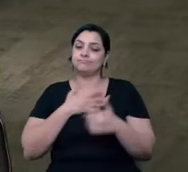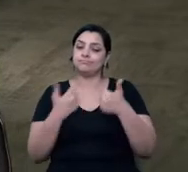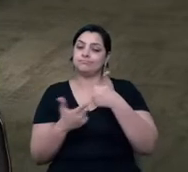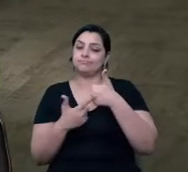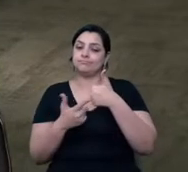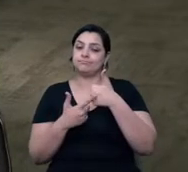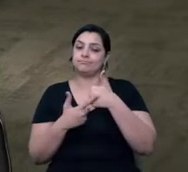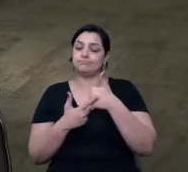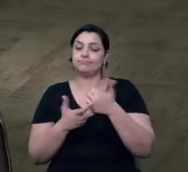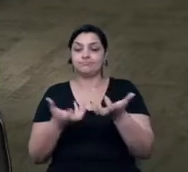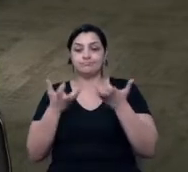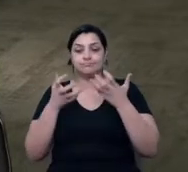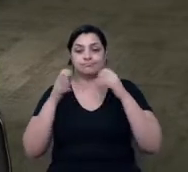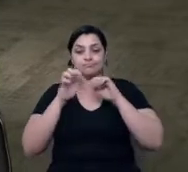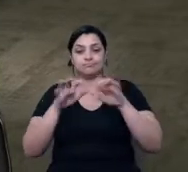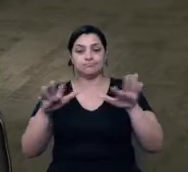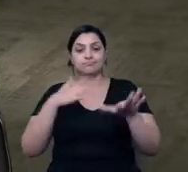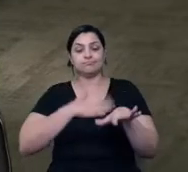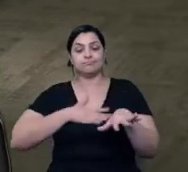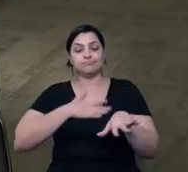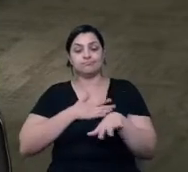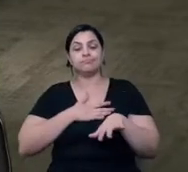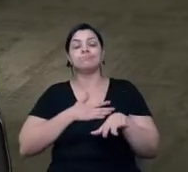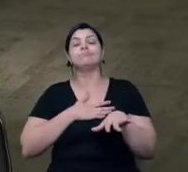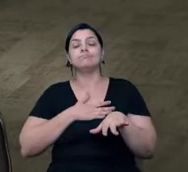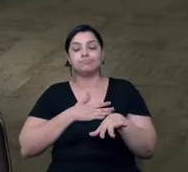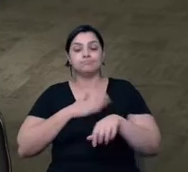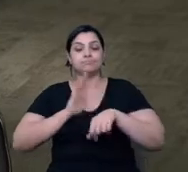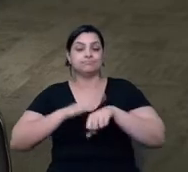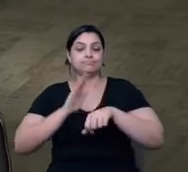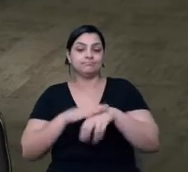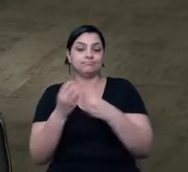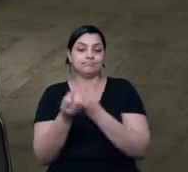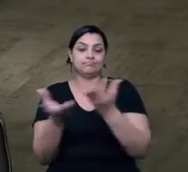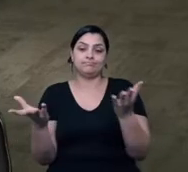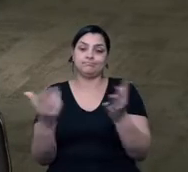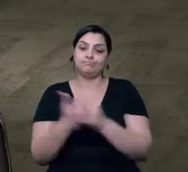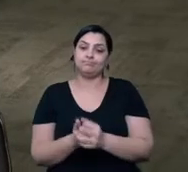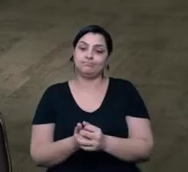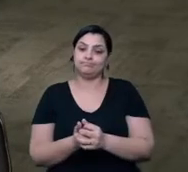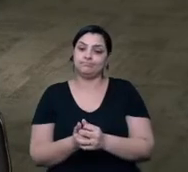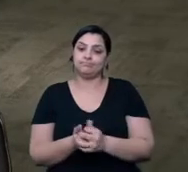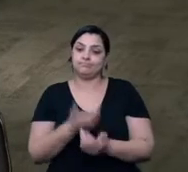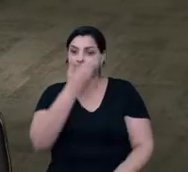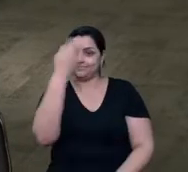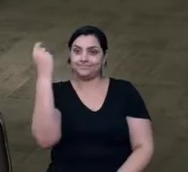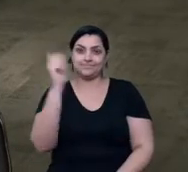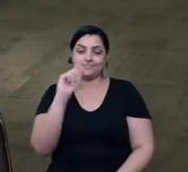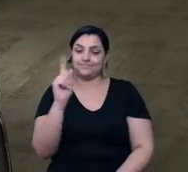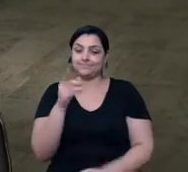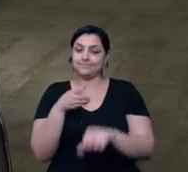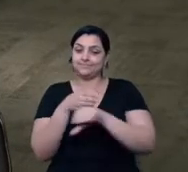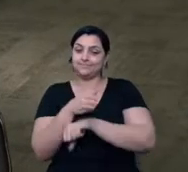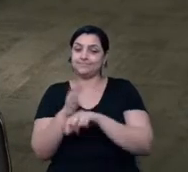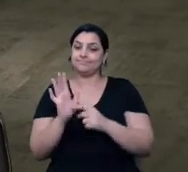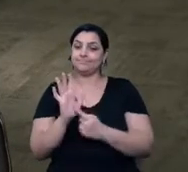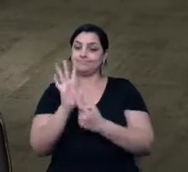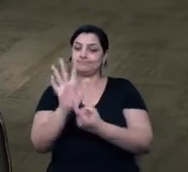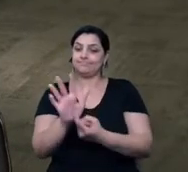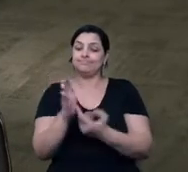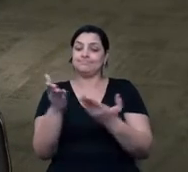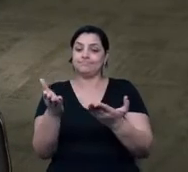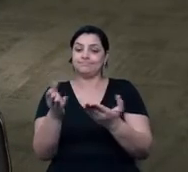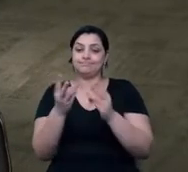mais eventos como esse sejam produzidos e disponibilizados. Não esqueça de acessar a exposição no sítio